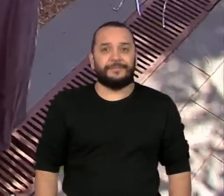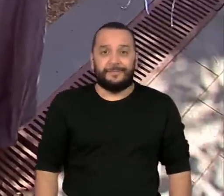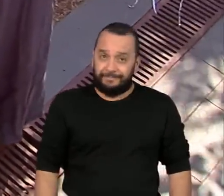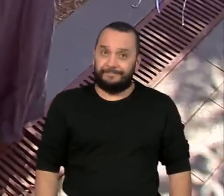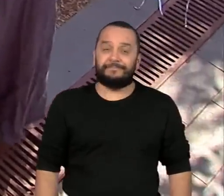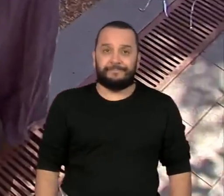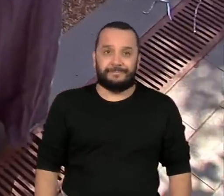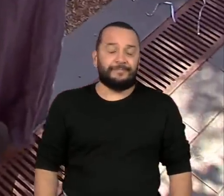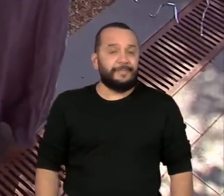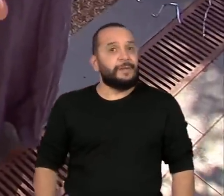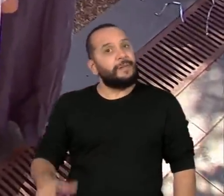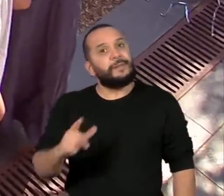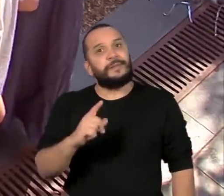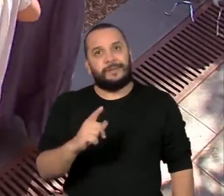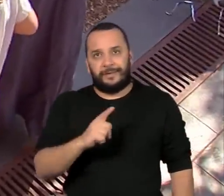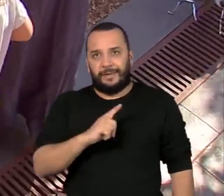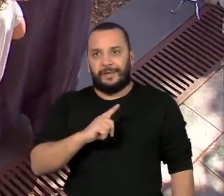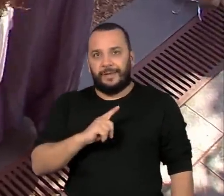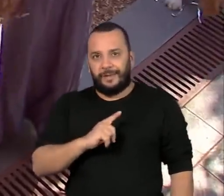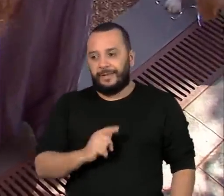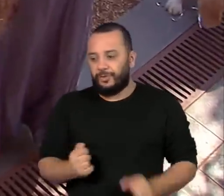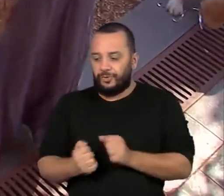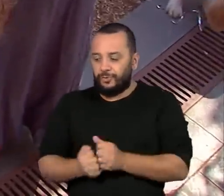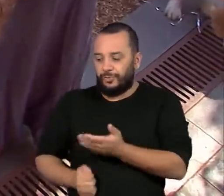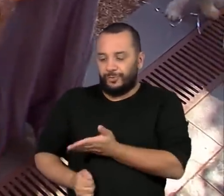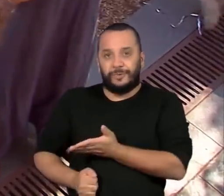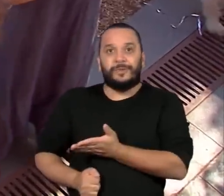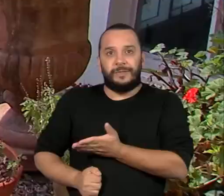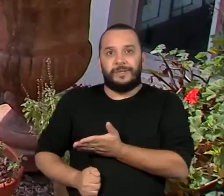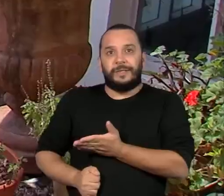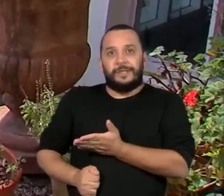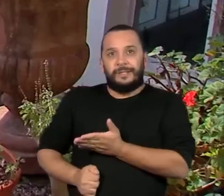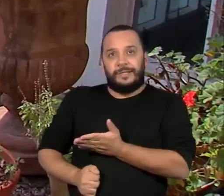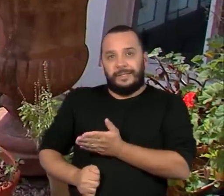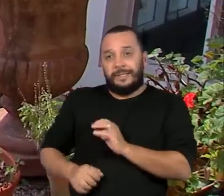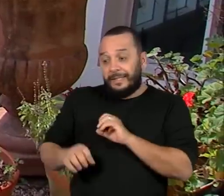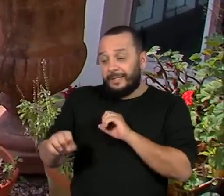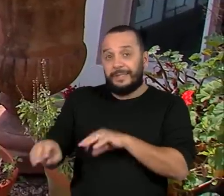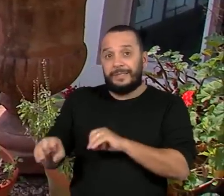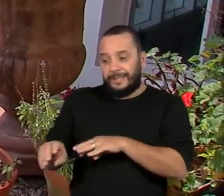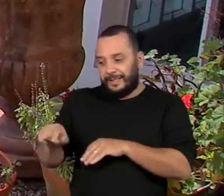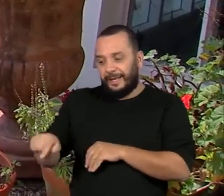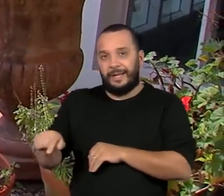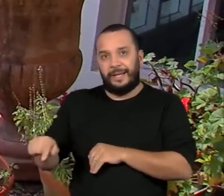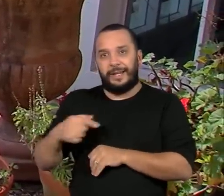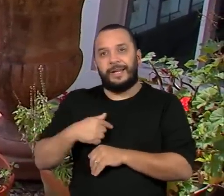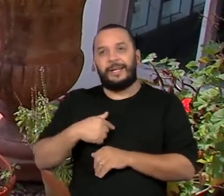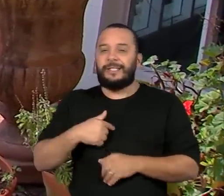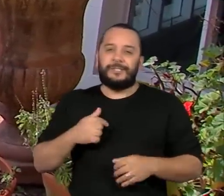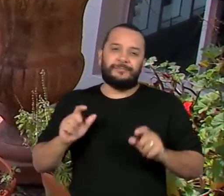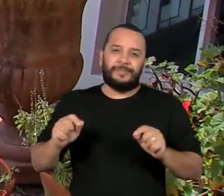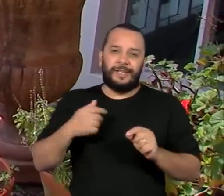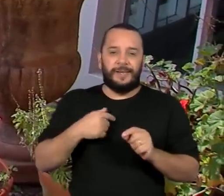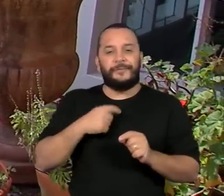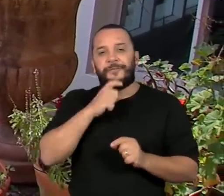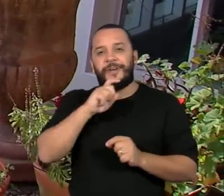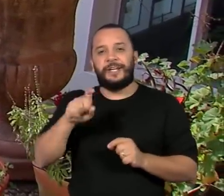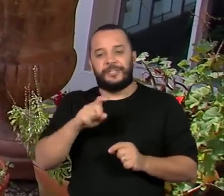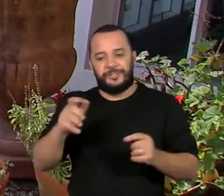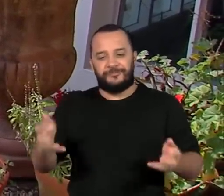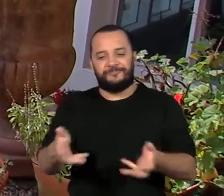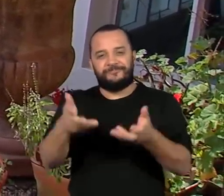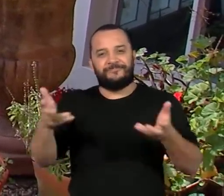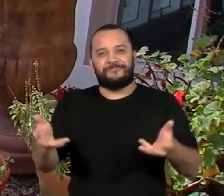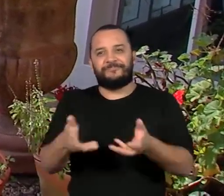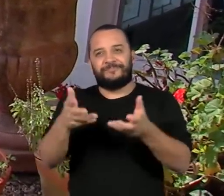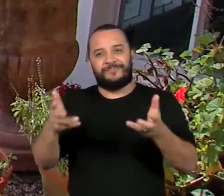Nas atividades que realiza, Rita lembra sempre que consumir uma maior variedade de vegetais ajuda na conquista